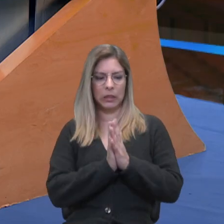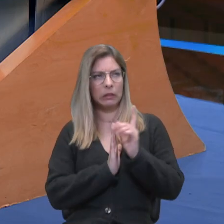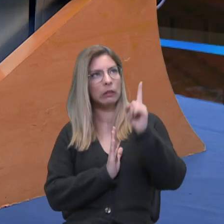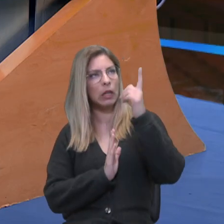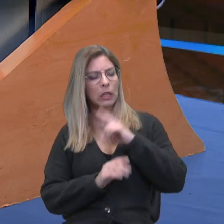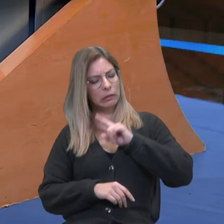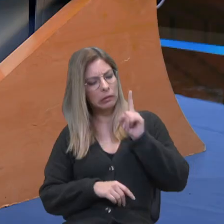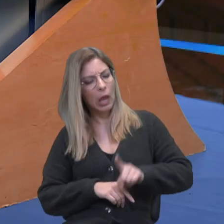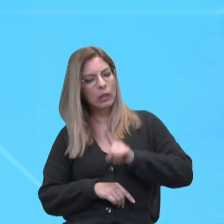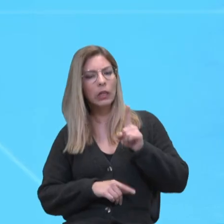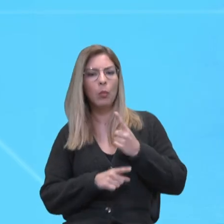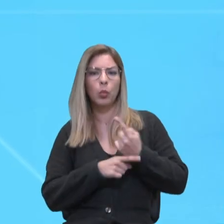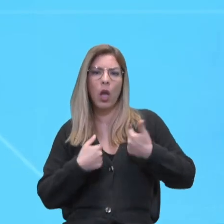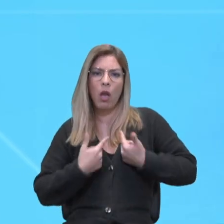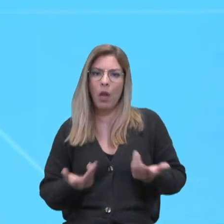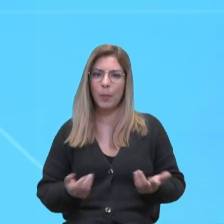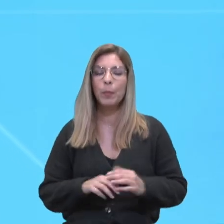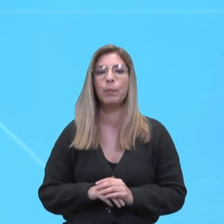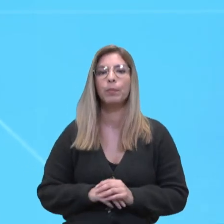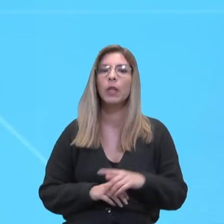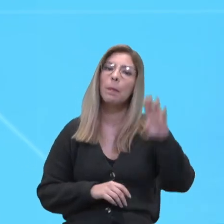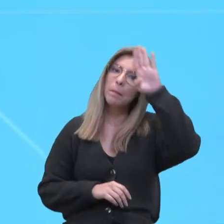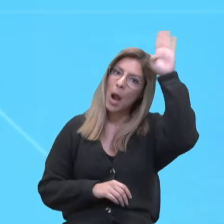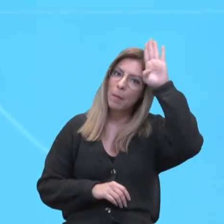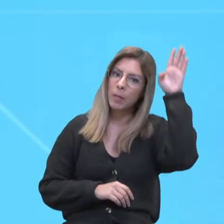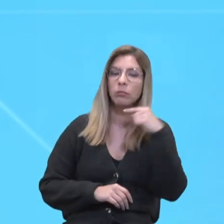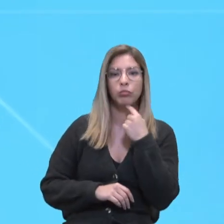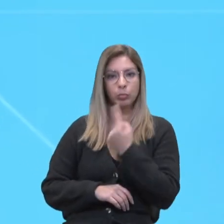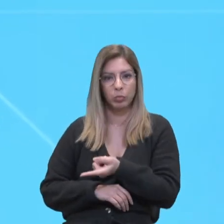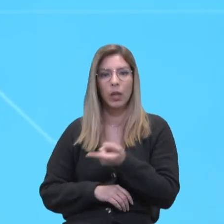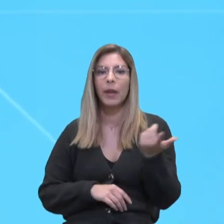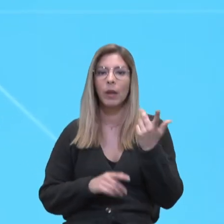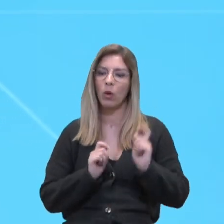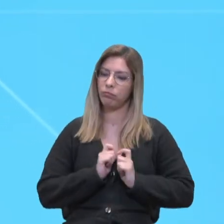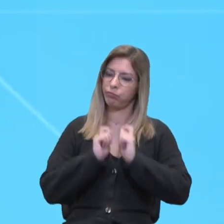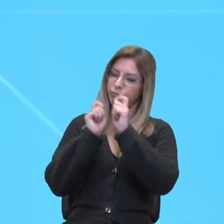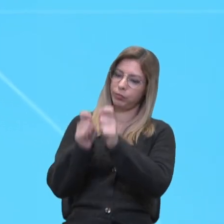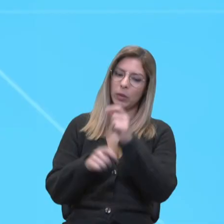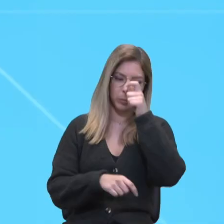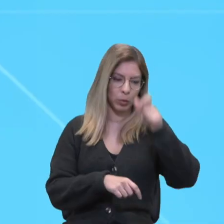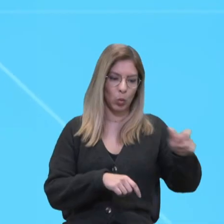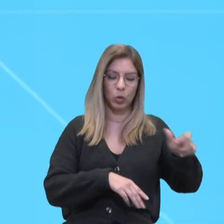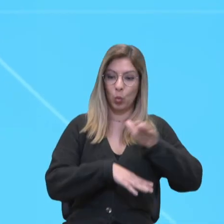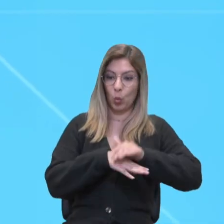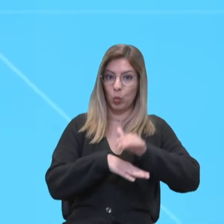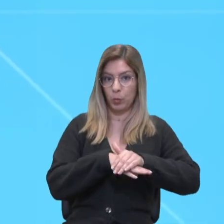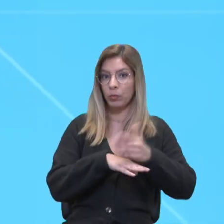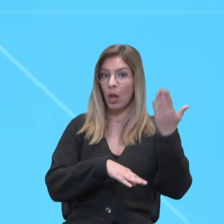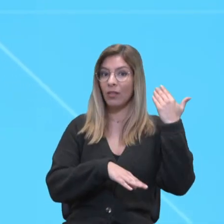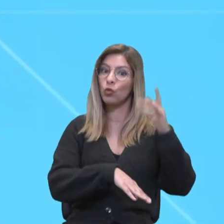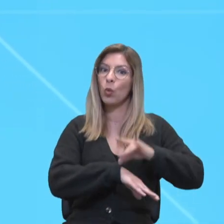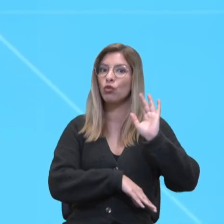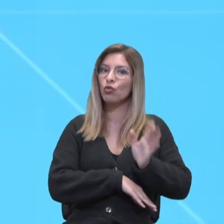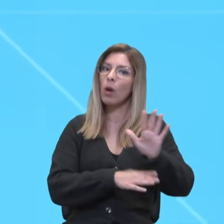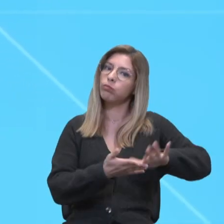Papa, na sua mensagem, até refere também que o valor do testemunho dos doentes, não é? Para os outros, acaba